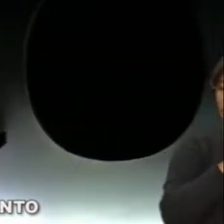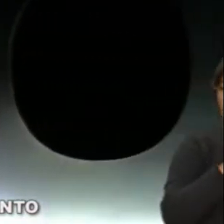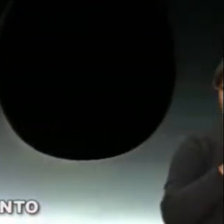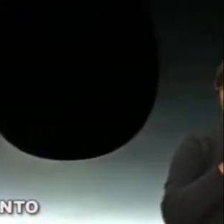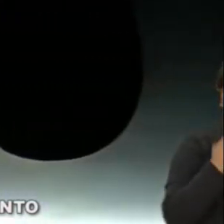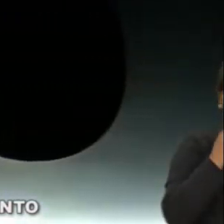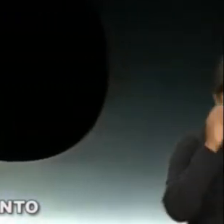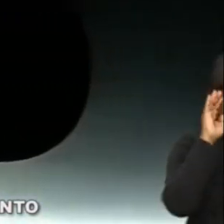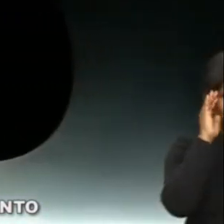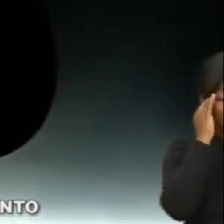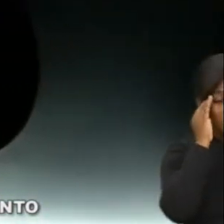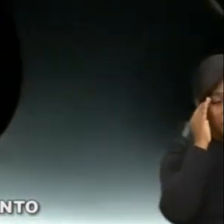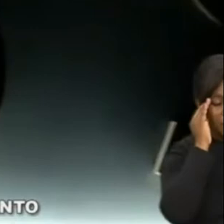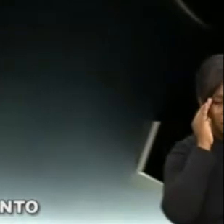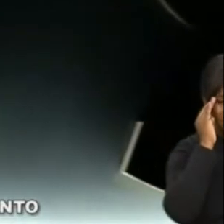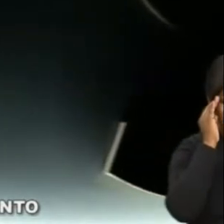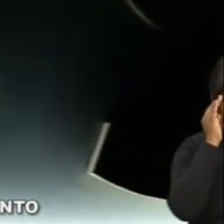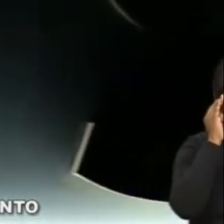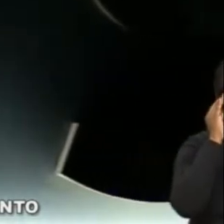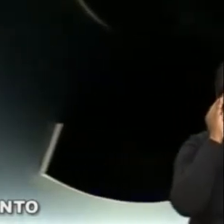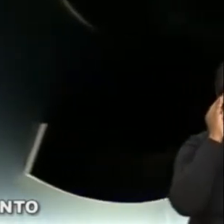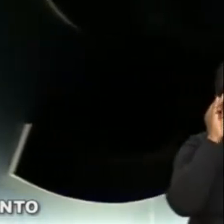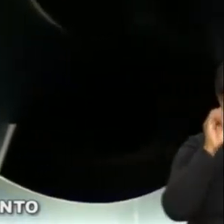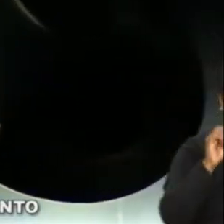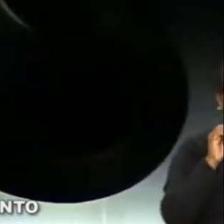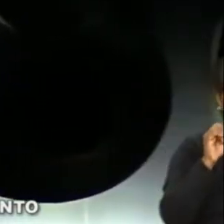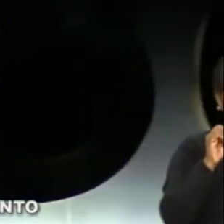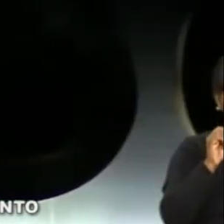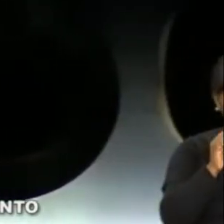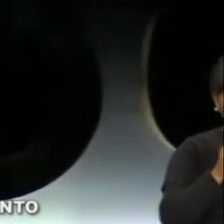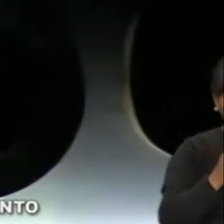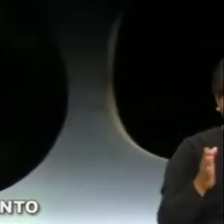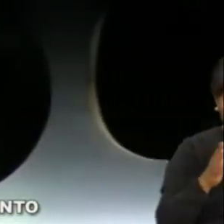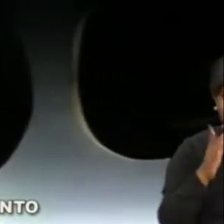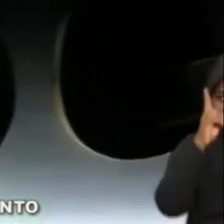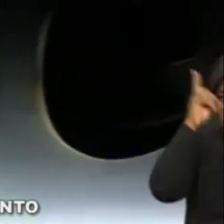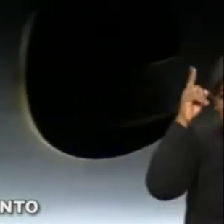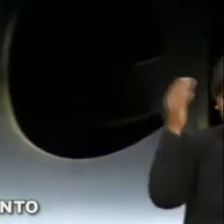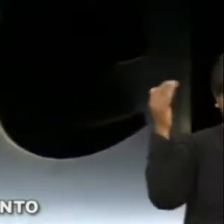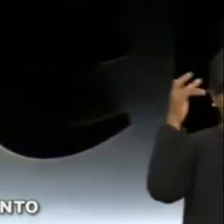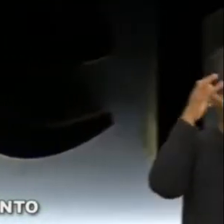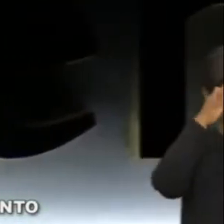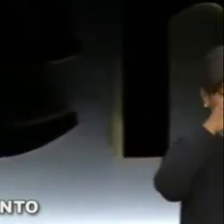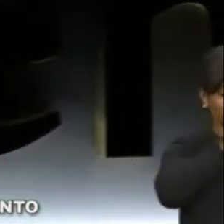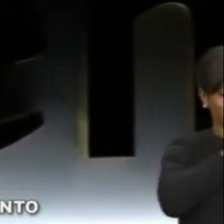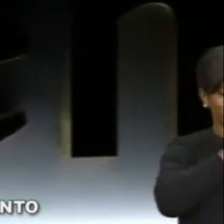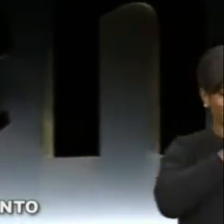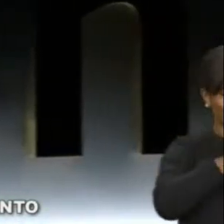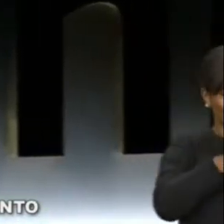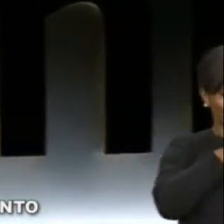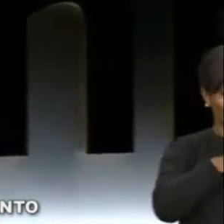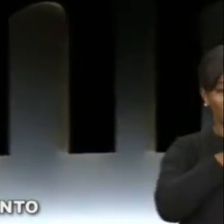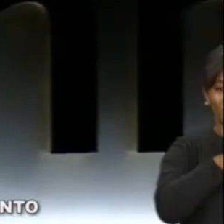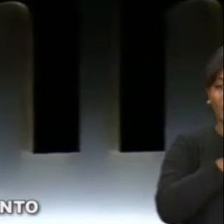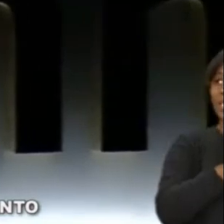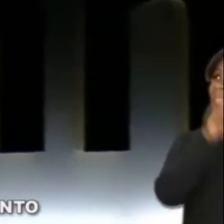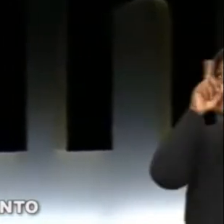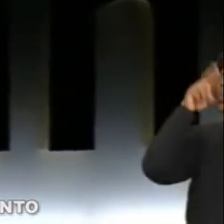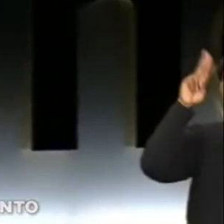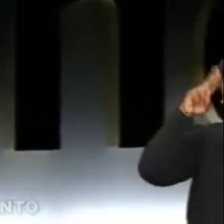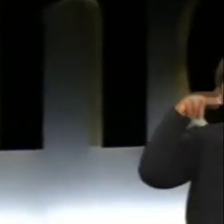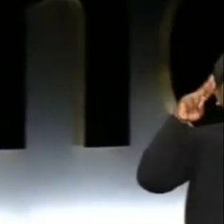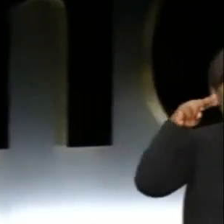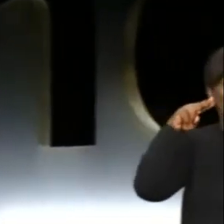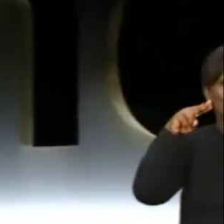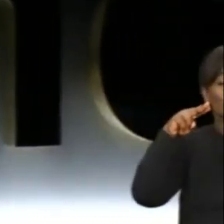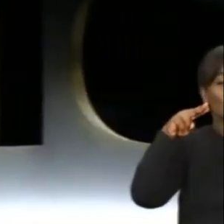Considerar. Um momento que Deus quer trabalhar dentro de nós de alguma maneira. Deus nunca foi injusto com